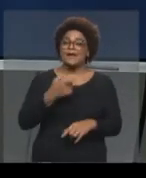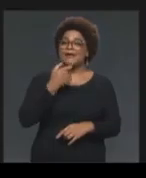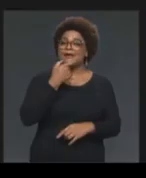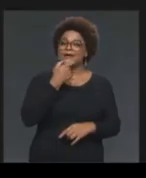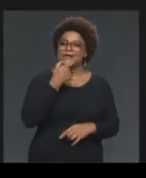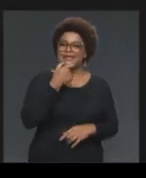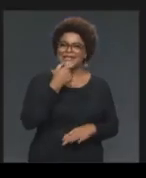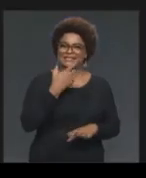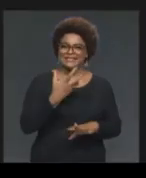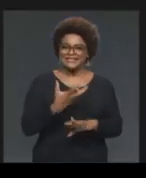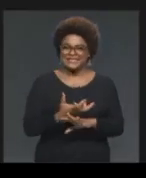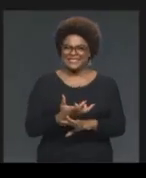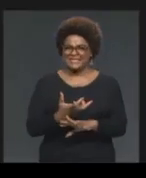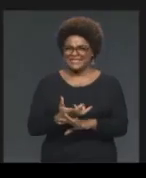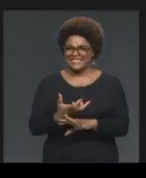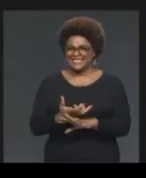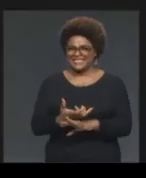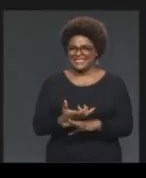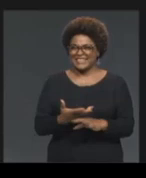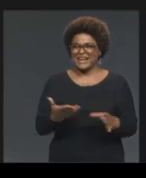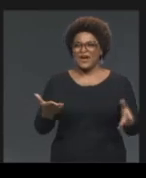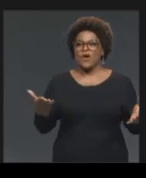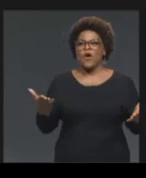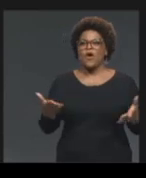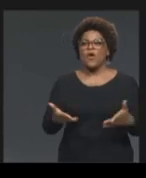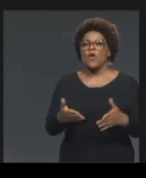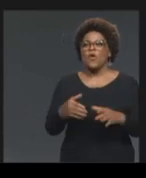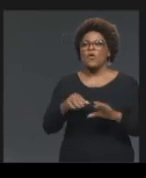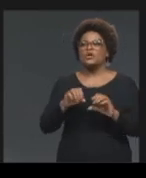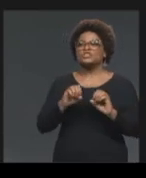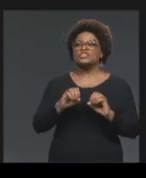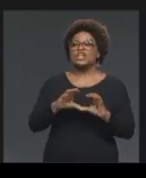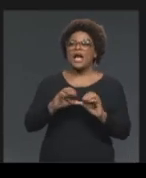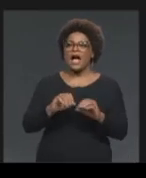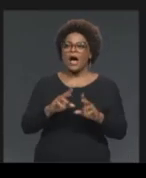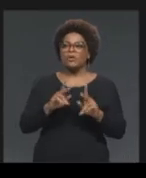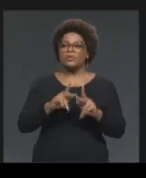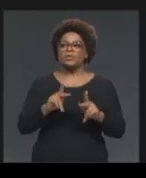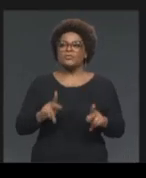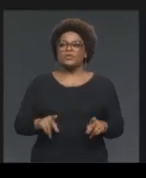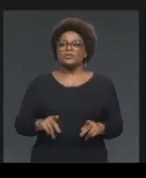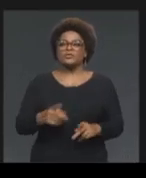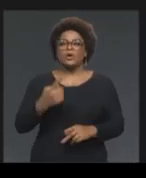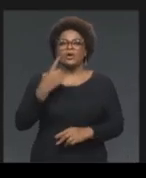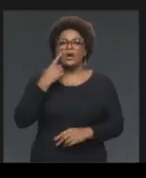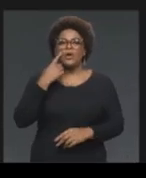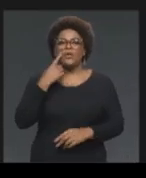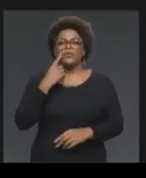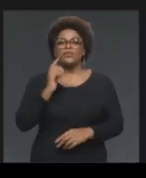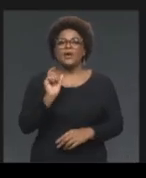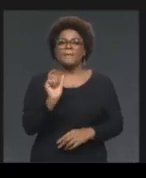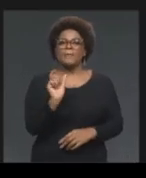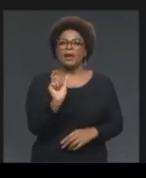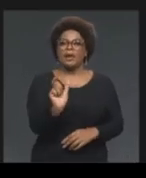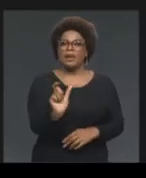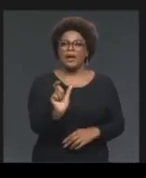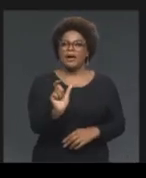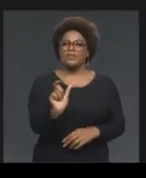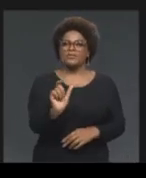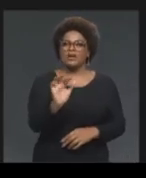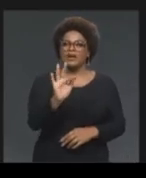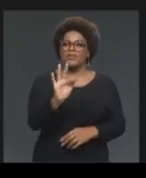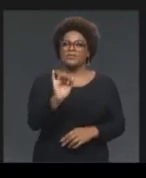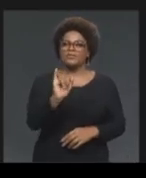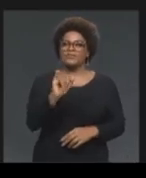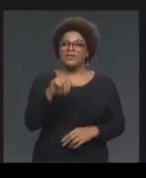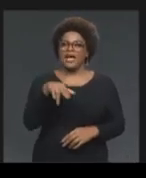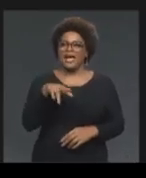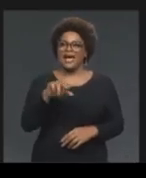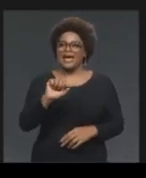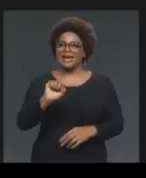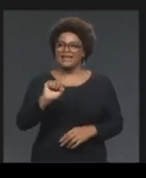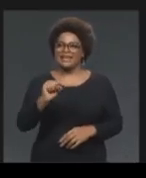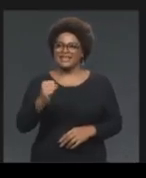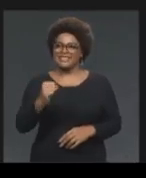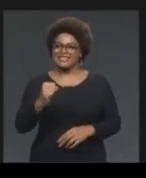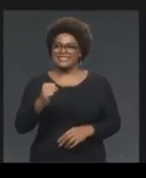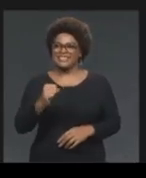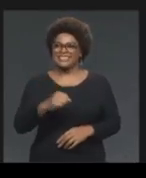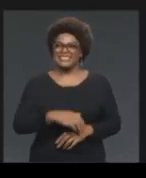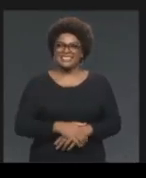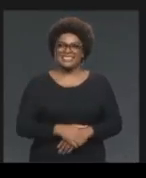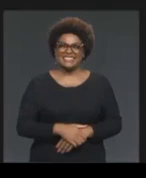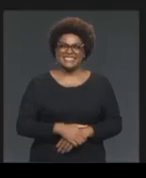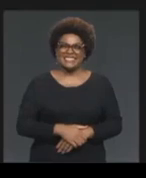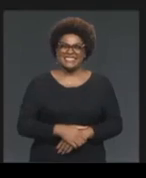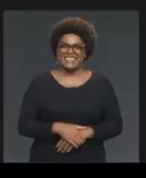Na aula de hoje, professora, vi a palavra fairness. O que significa? Então, fairness. Adoro quando você